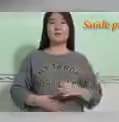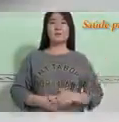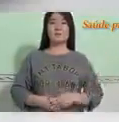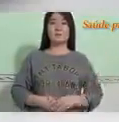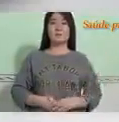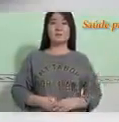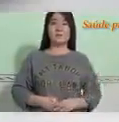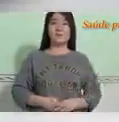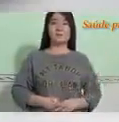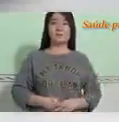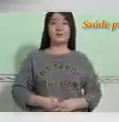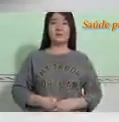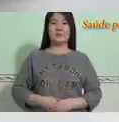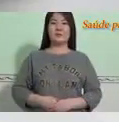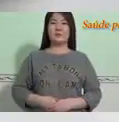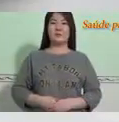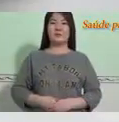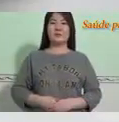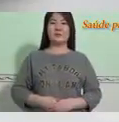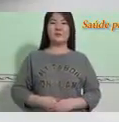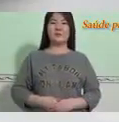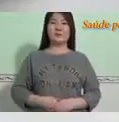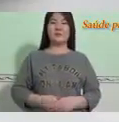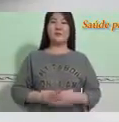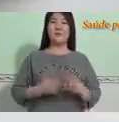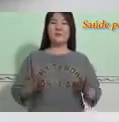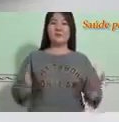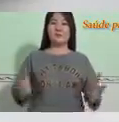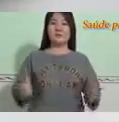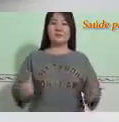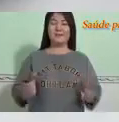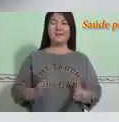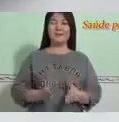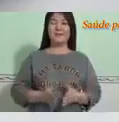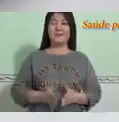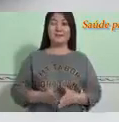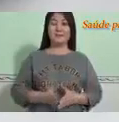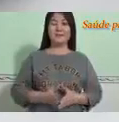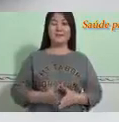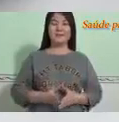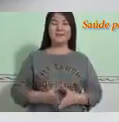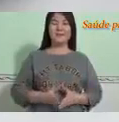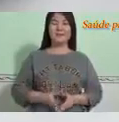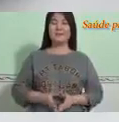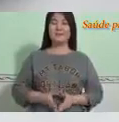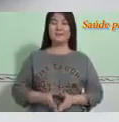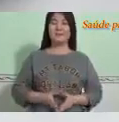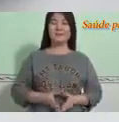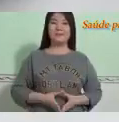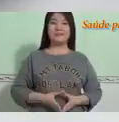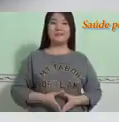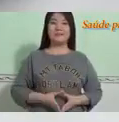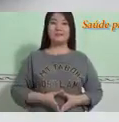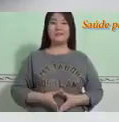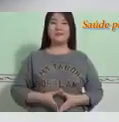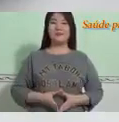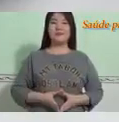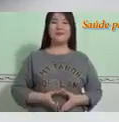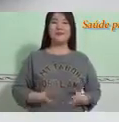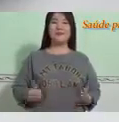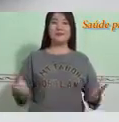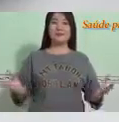são necessários mais estudos que comprovem essa relação, isso porque até o momento não existem muitas